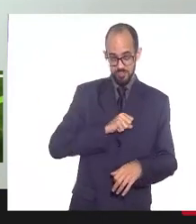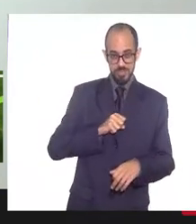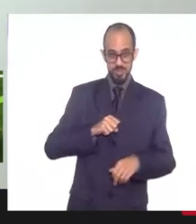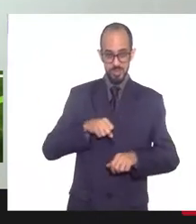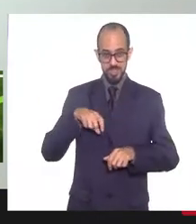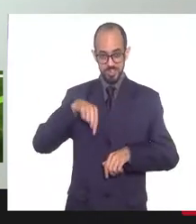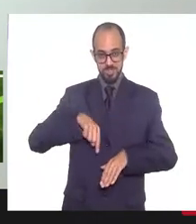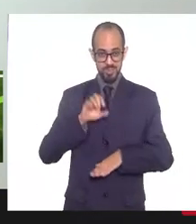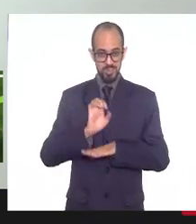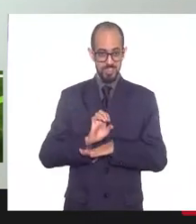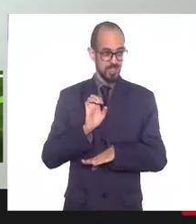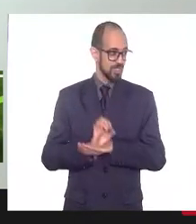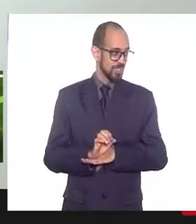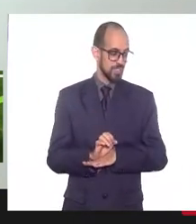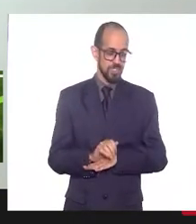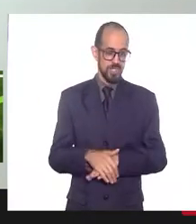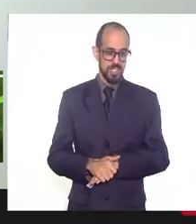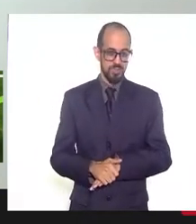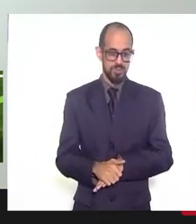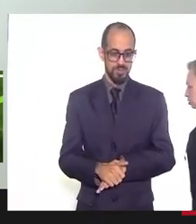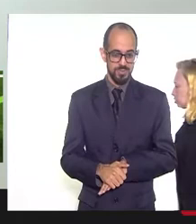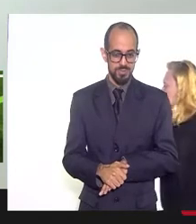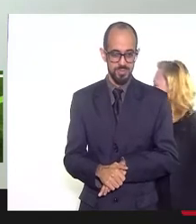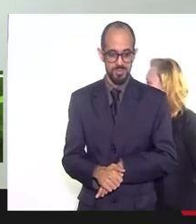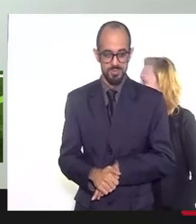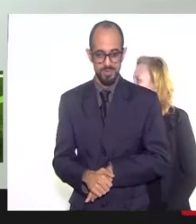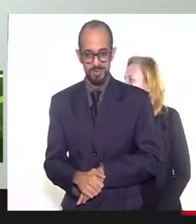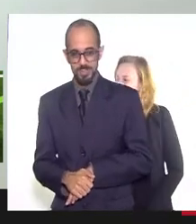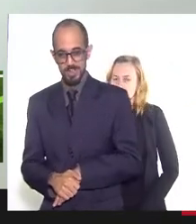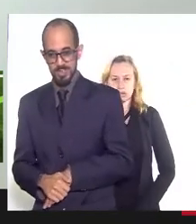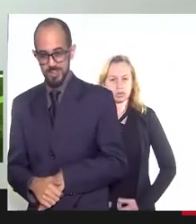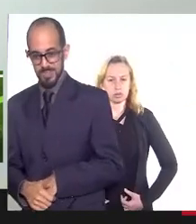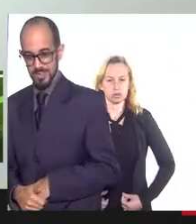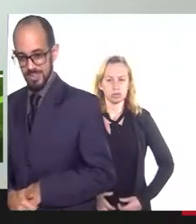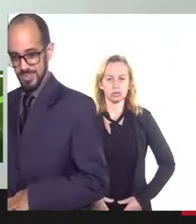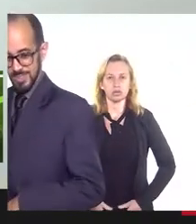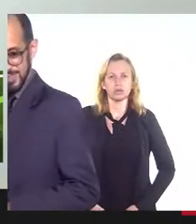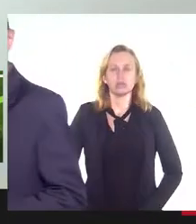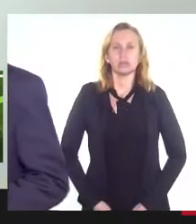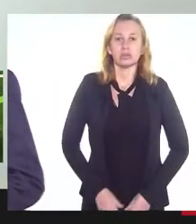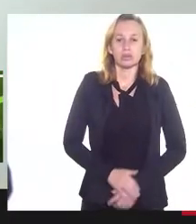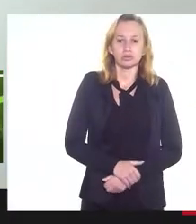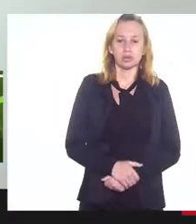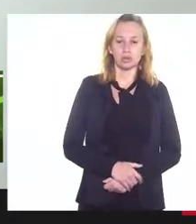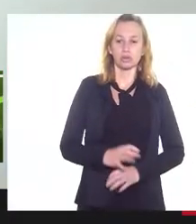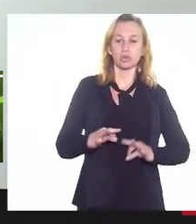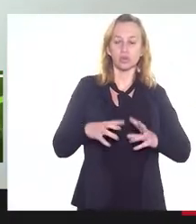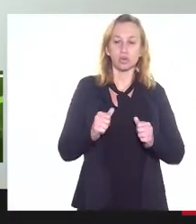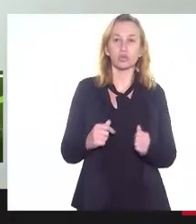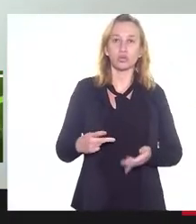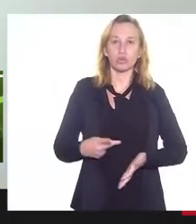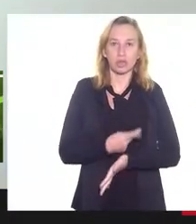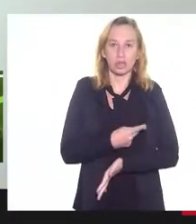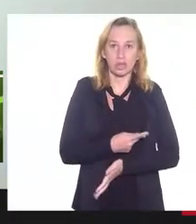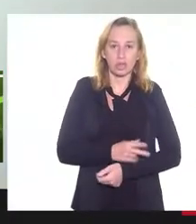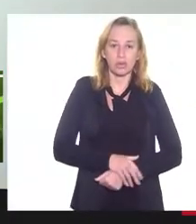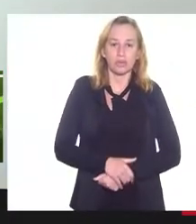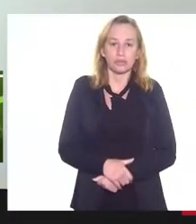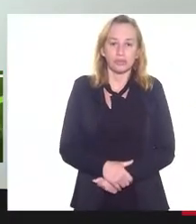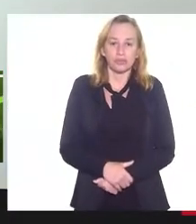né? E fiquei muito sensibilizada aí com tudo que vem acontecendo